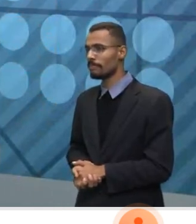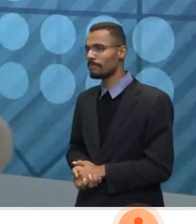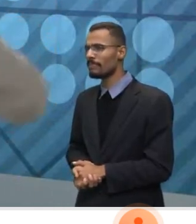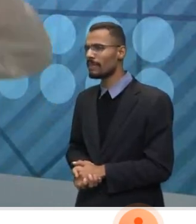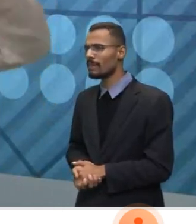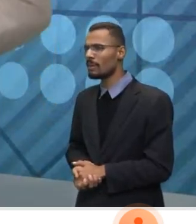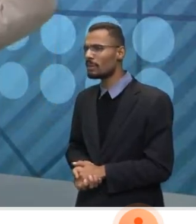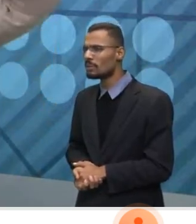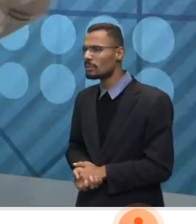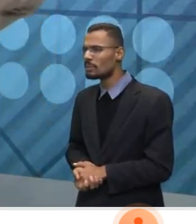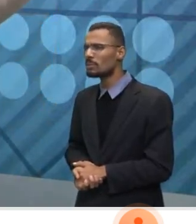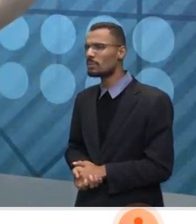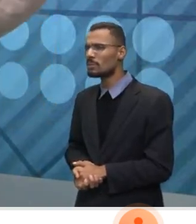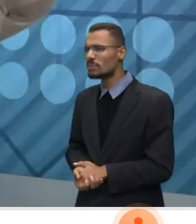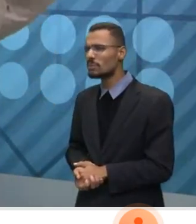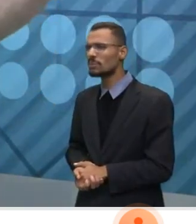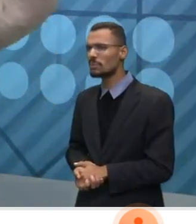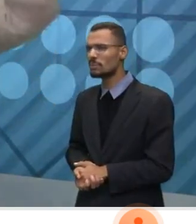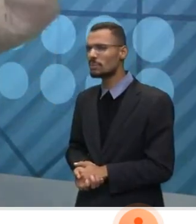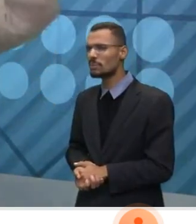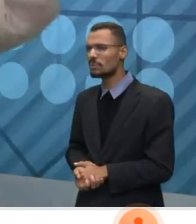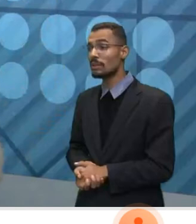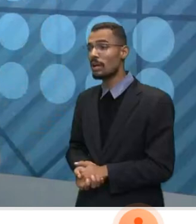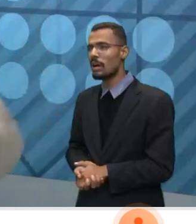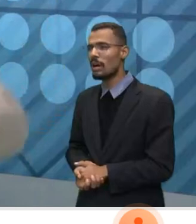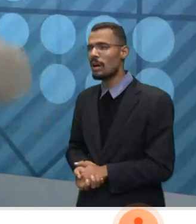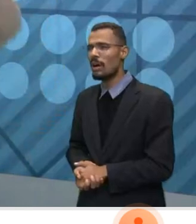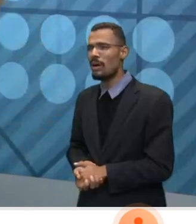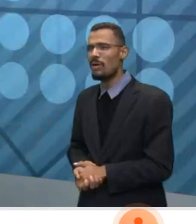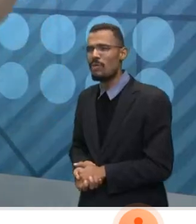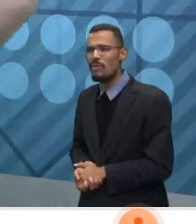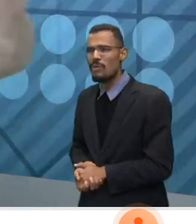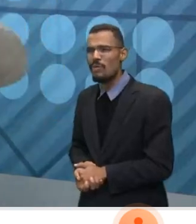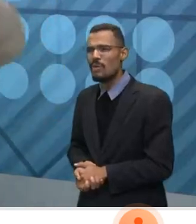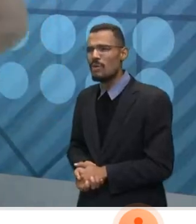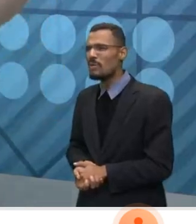Choveu muito. Agora choveu forte.